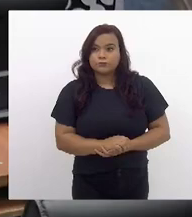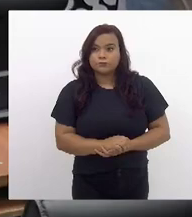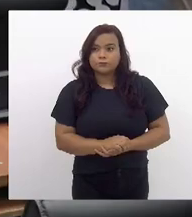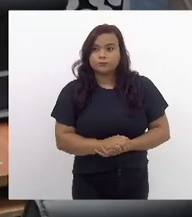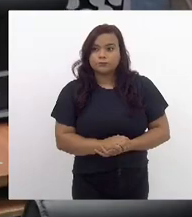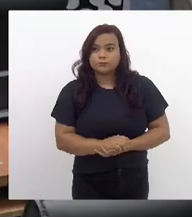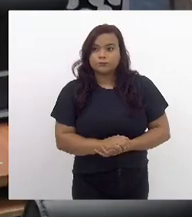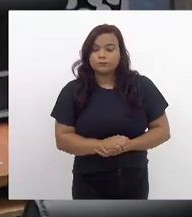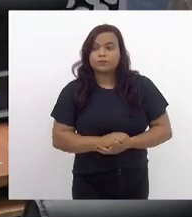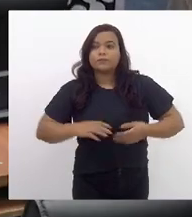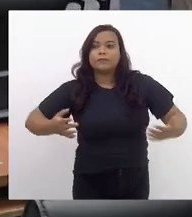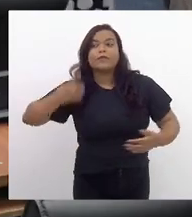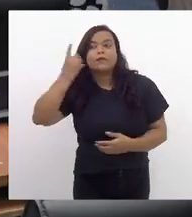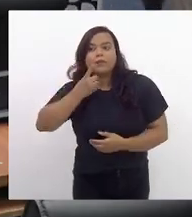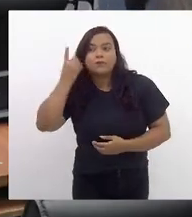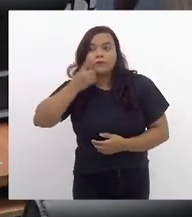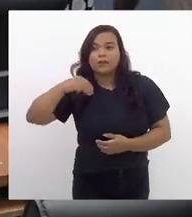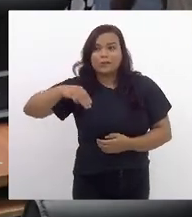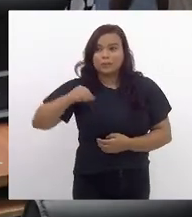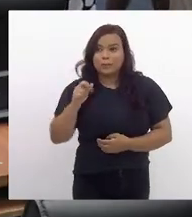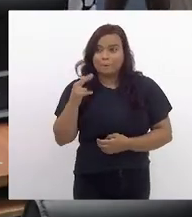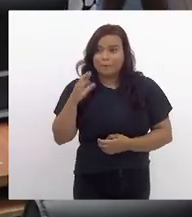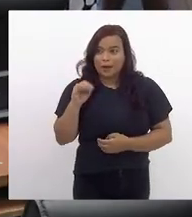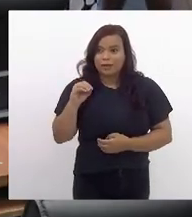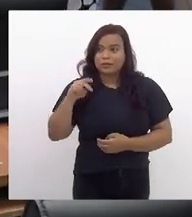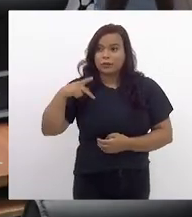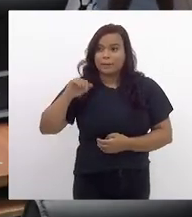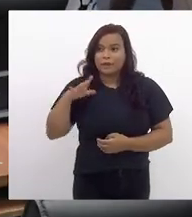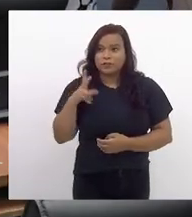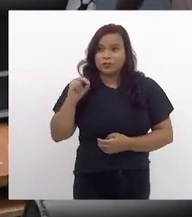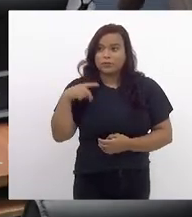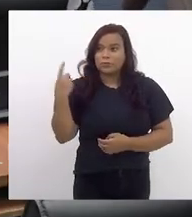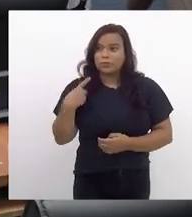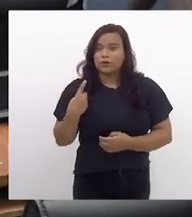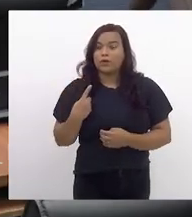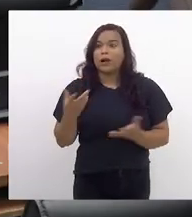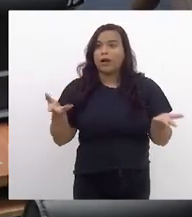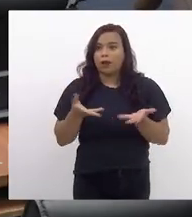Ok. Deputado Márcio Pacheco, vamos à pauta.